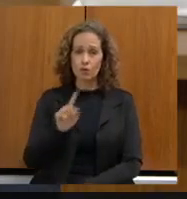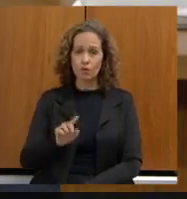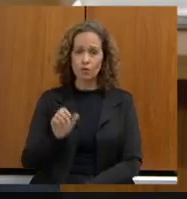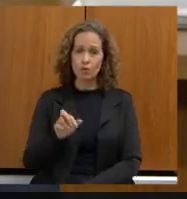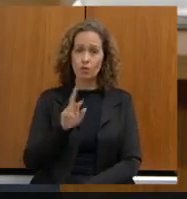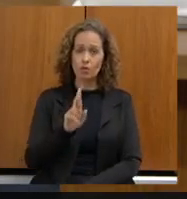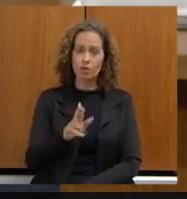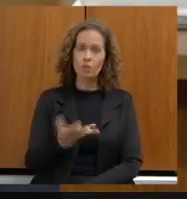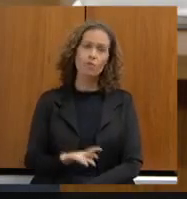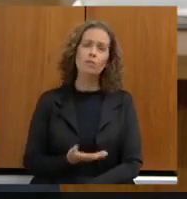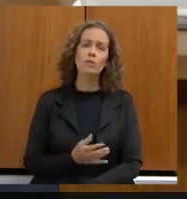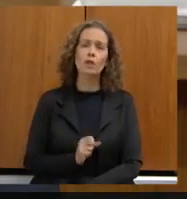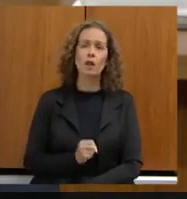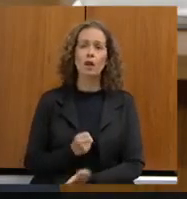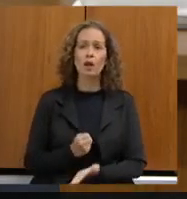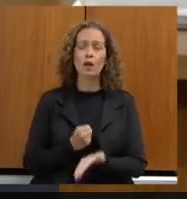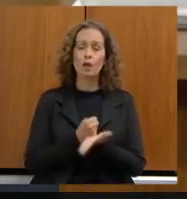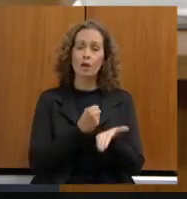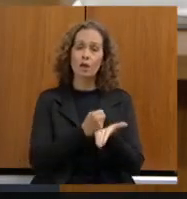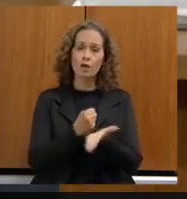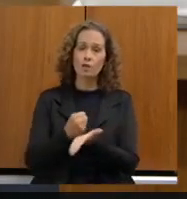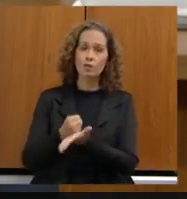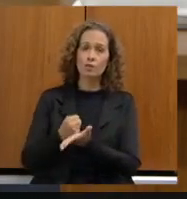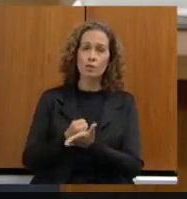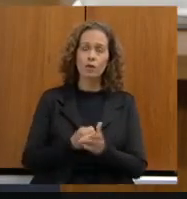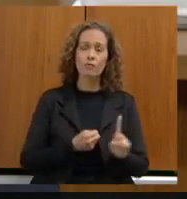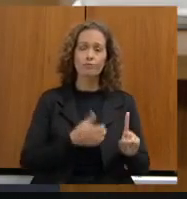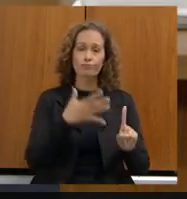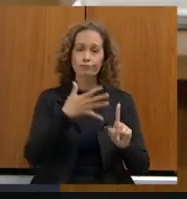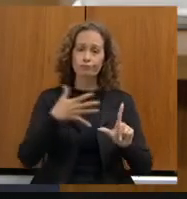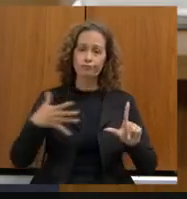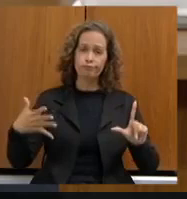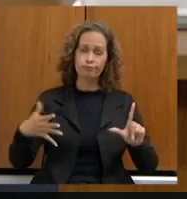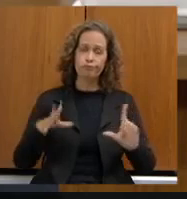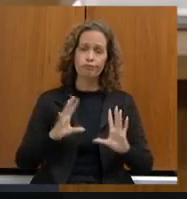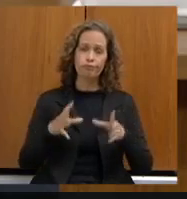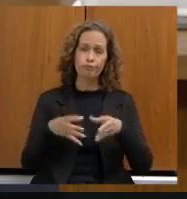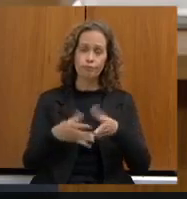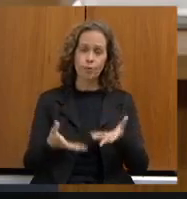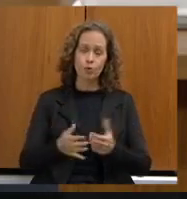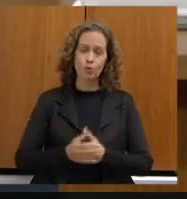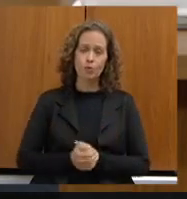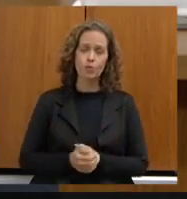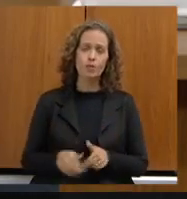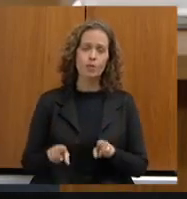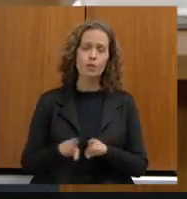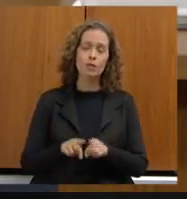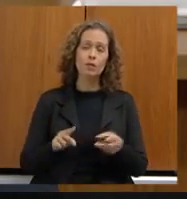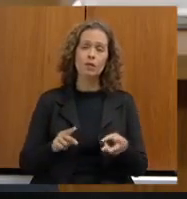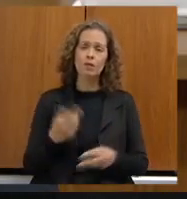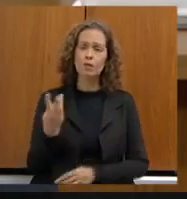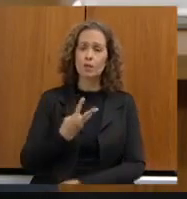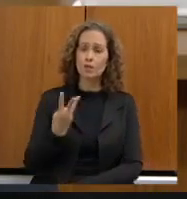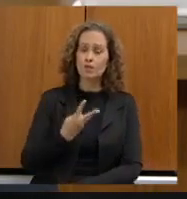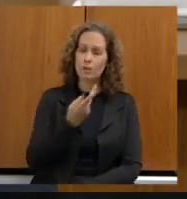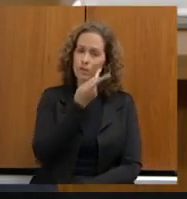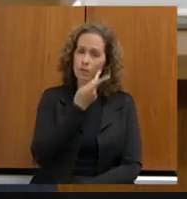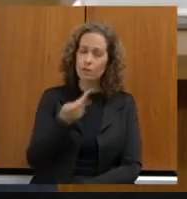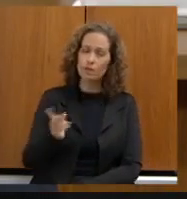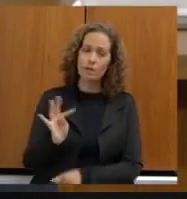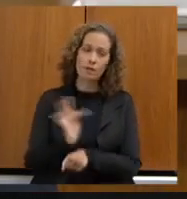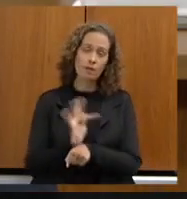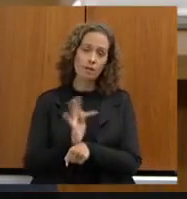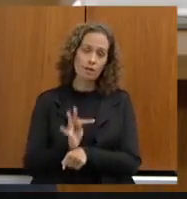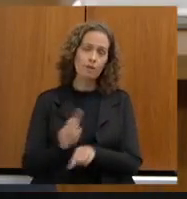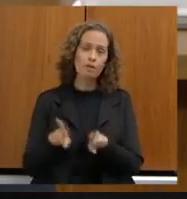o público específico LGBT que a imagem terceiro faz visita técnica e Assistência Social de toda